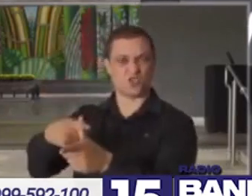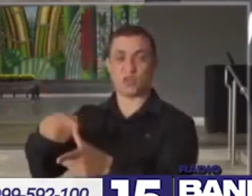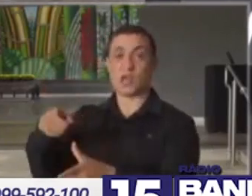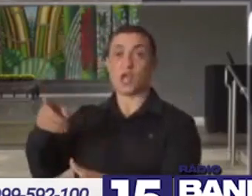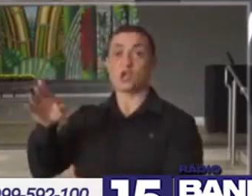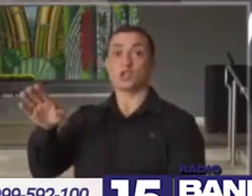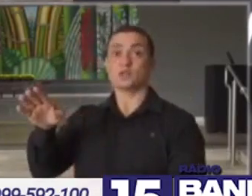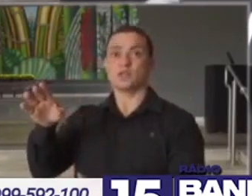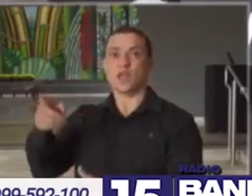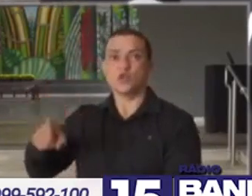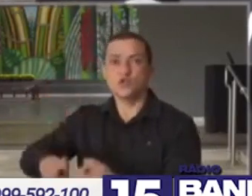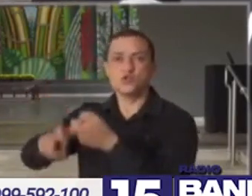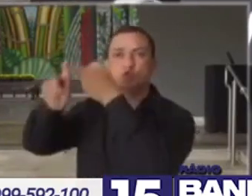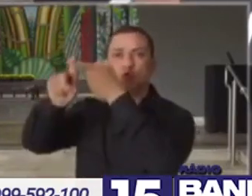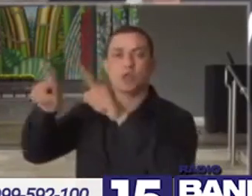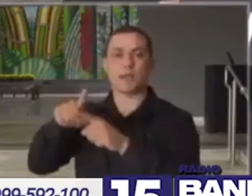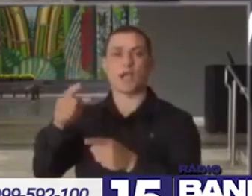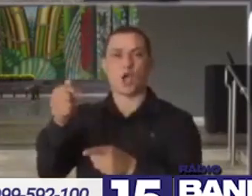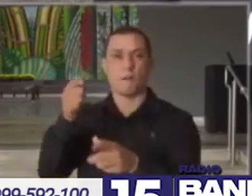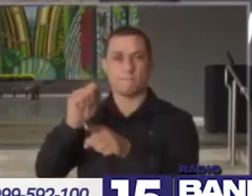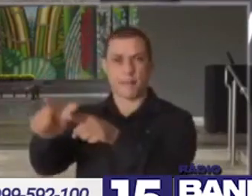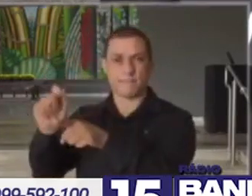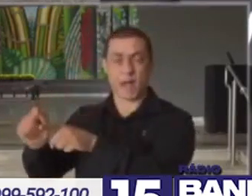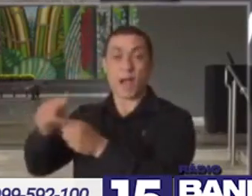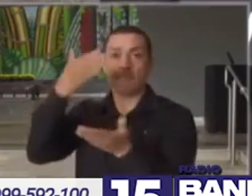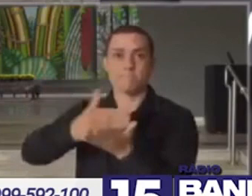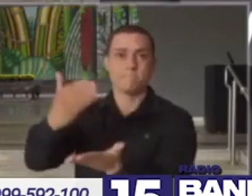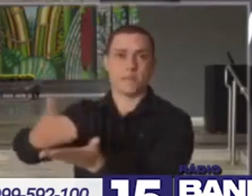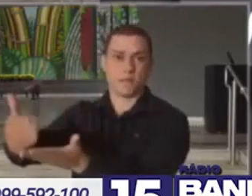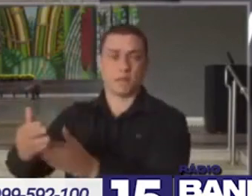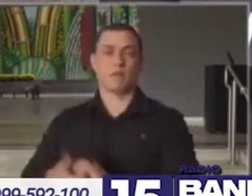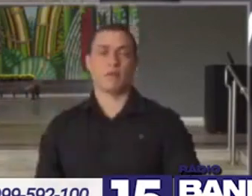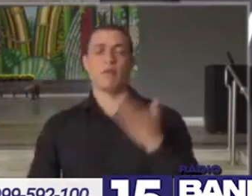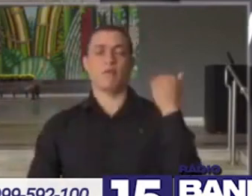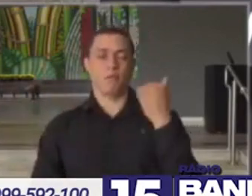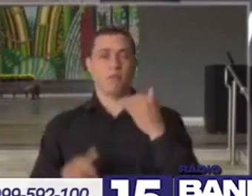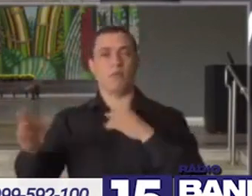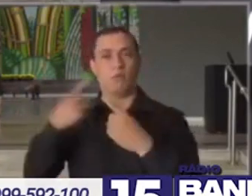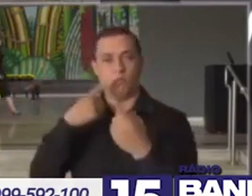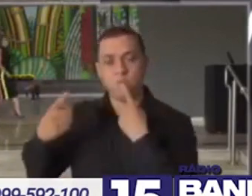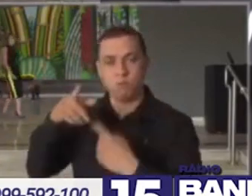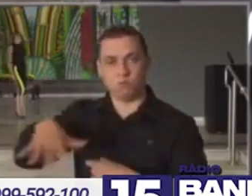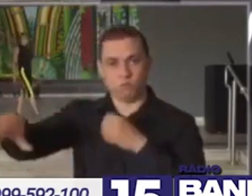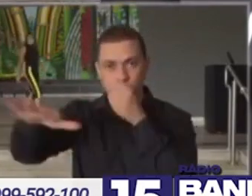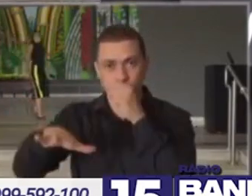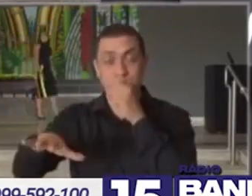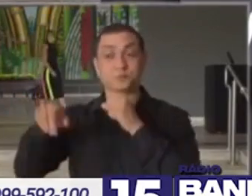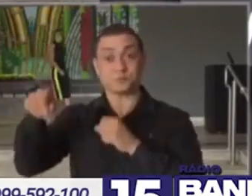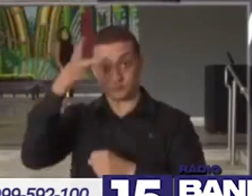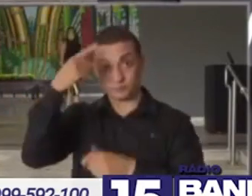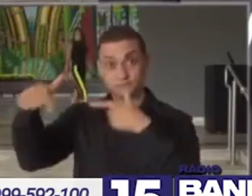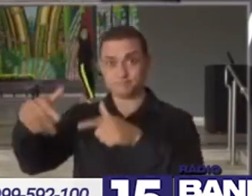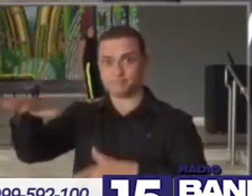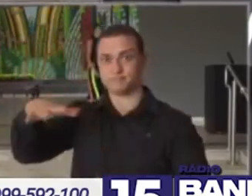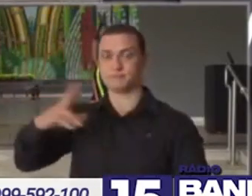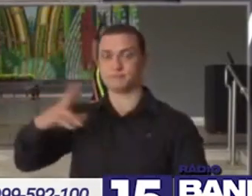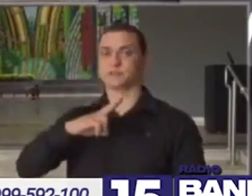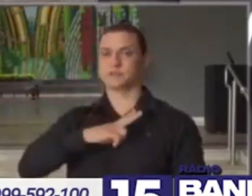125 milhões de reais em crédito pelo Banco do Povo e pelo Banco Desenvolve São Paulo,